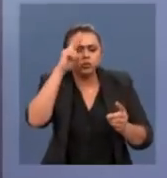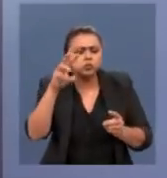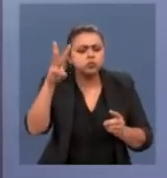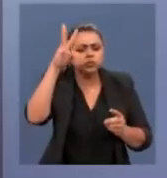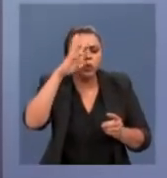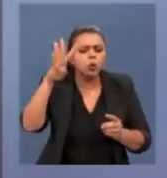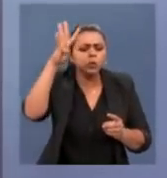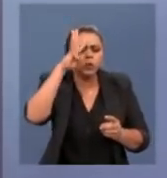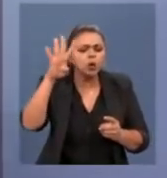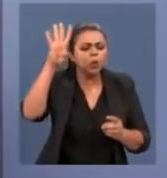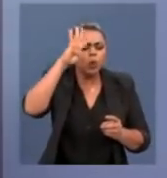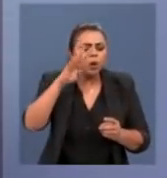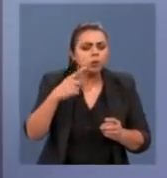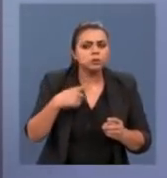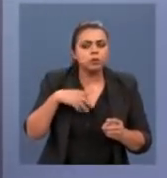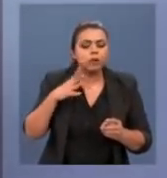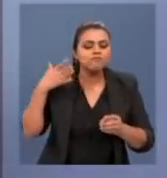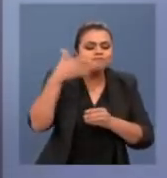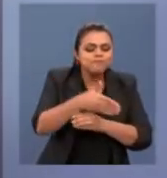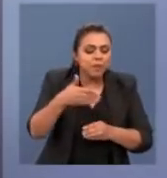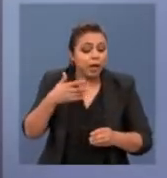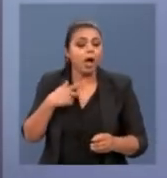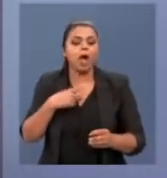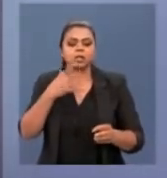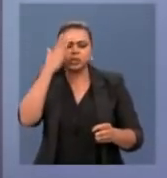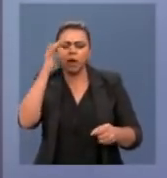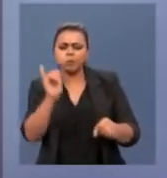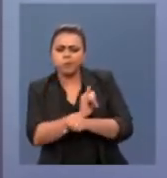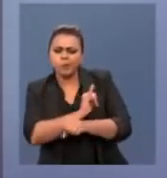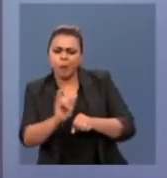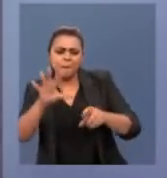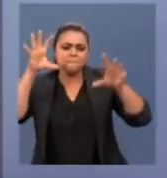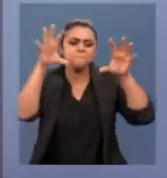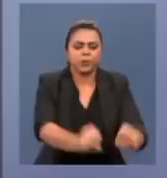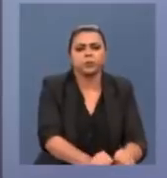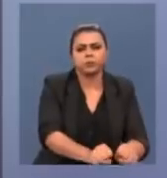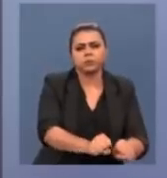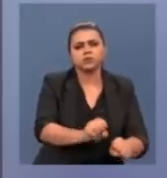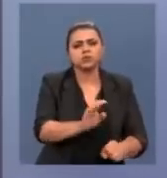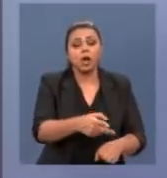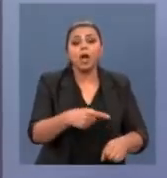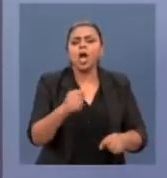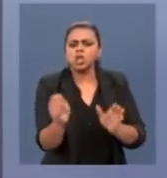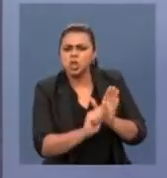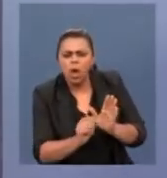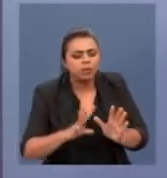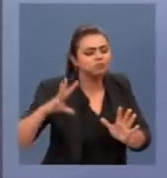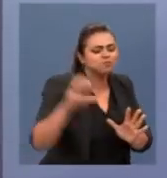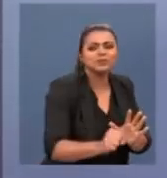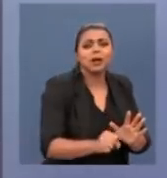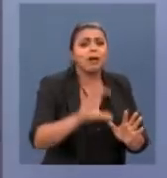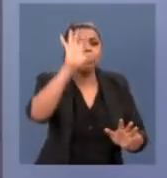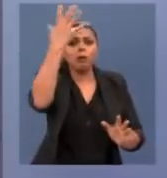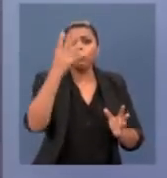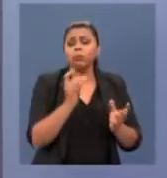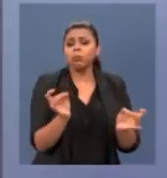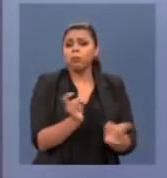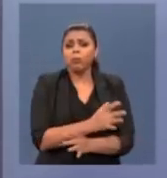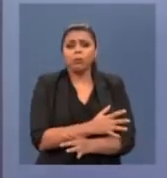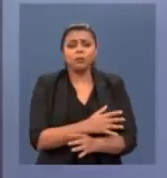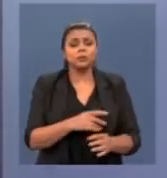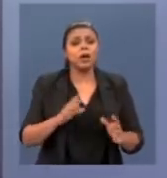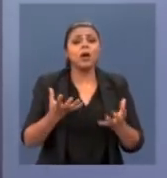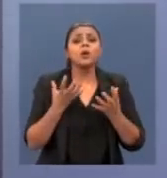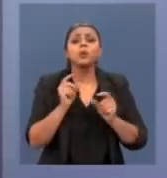dia no quarto dia vai directamente naquele lugar onde tem um bandido tenha droga e resolve o problema é isso que nós vamos fazer